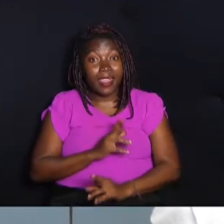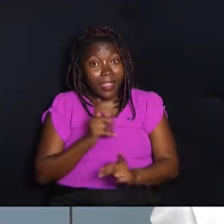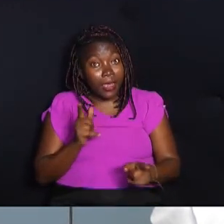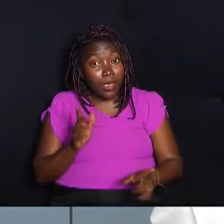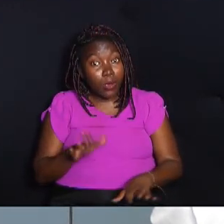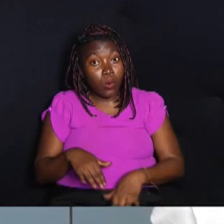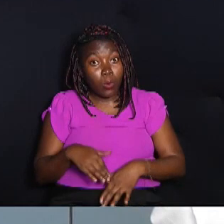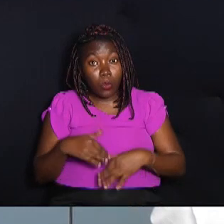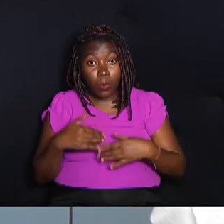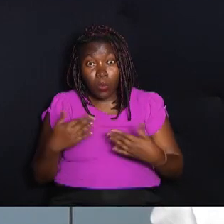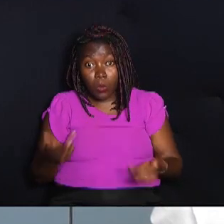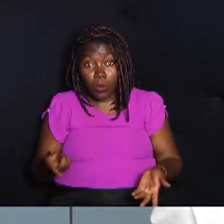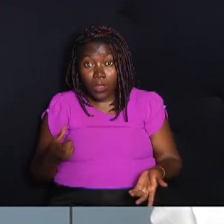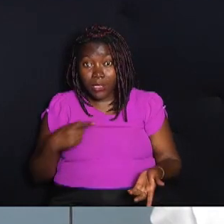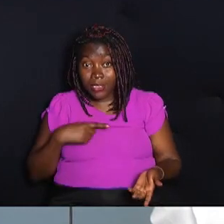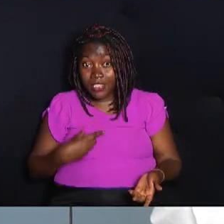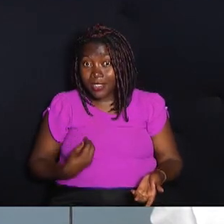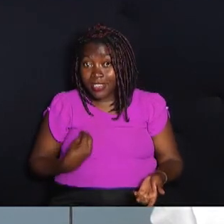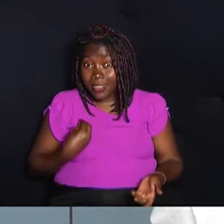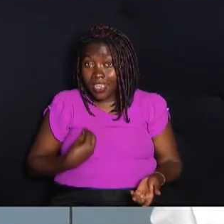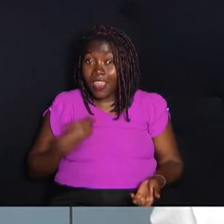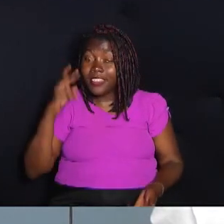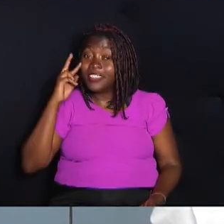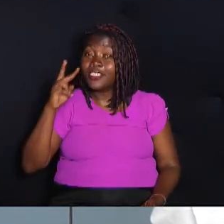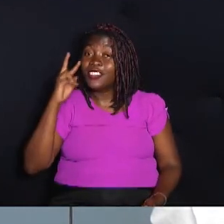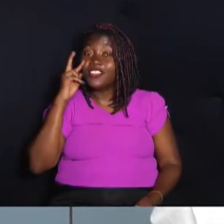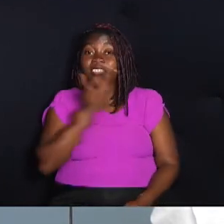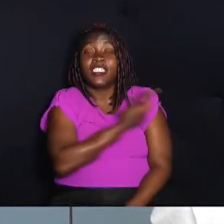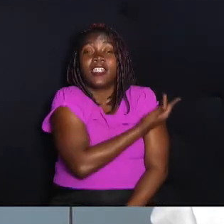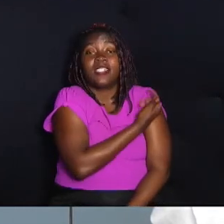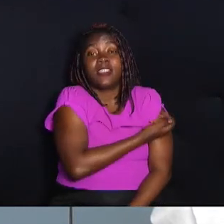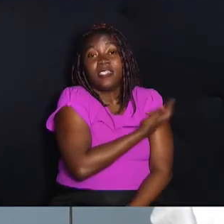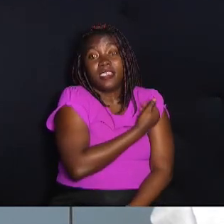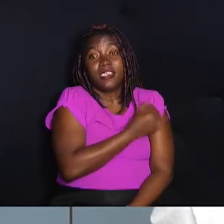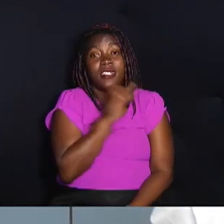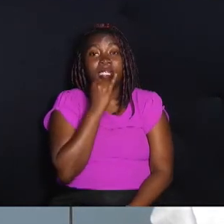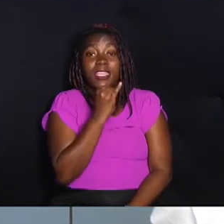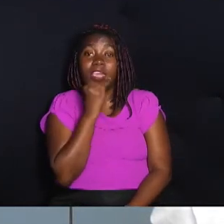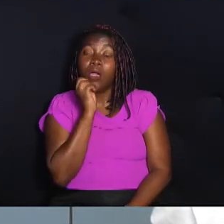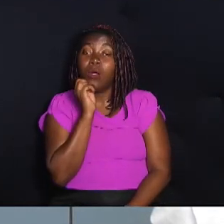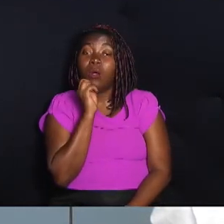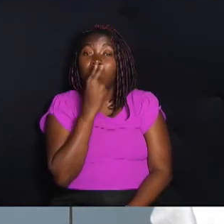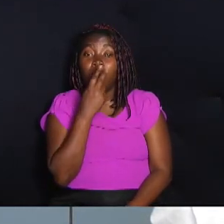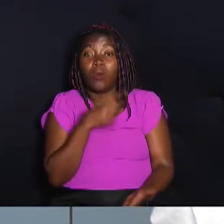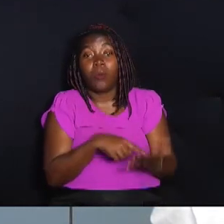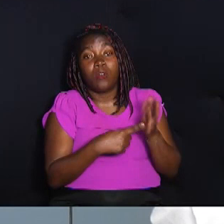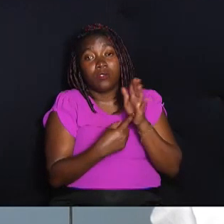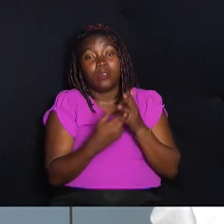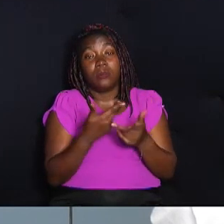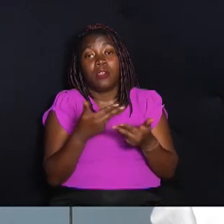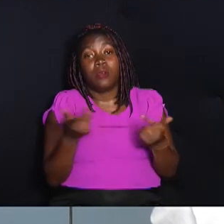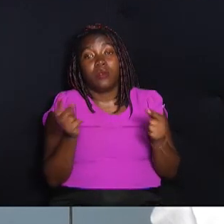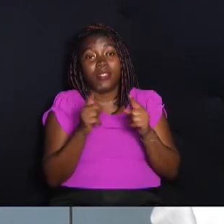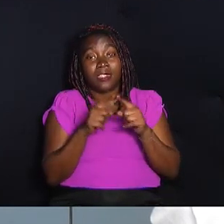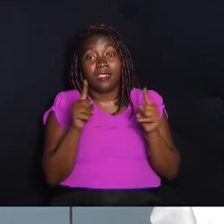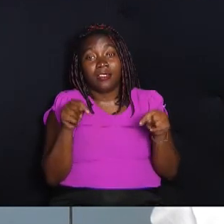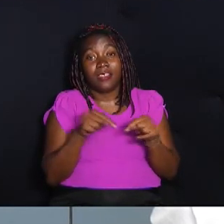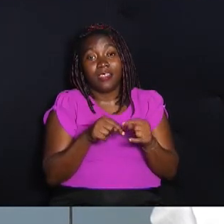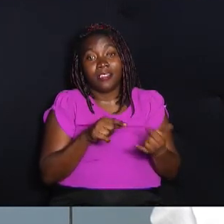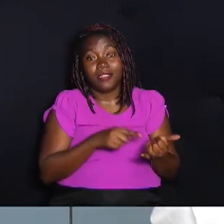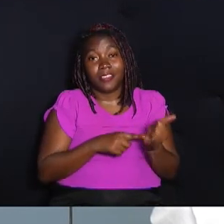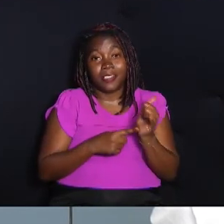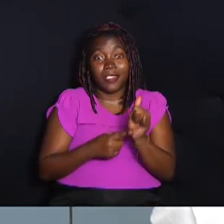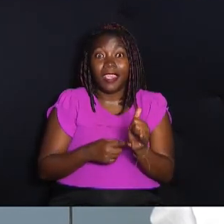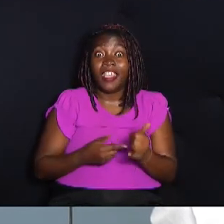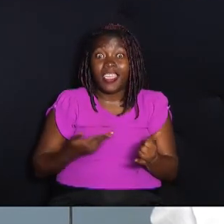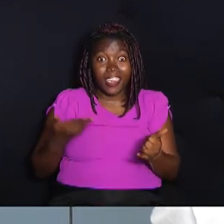está assistindo um desenho, por exemplo, ou está mostrando alguma coisa na tela do celular. Isso, a